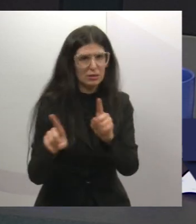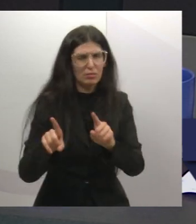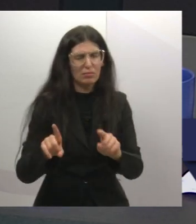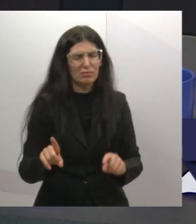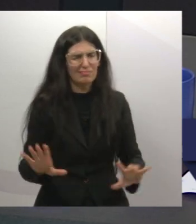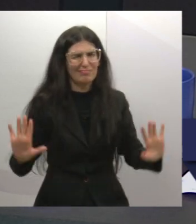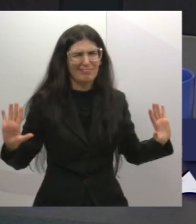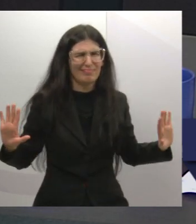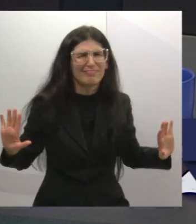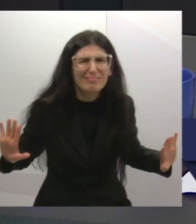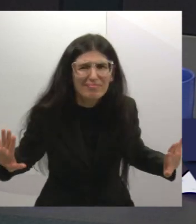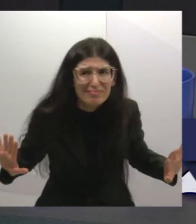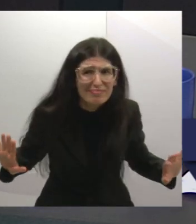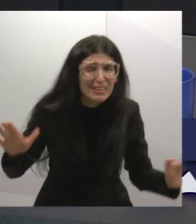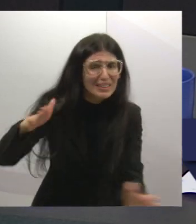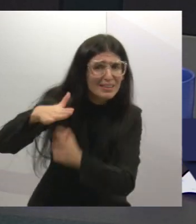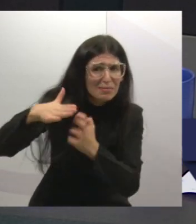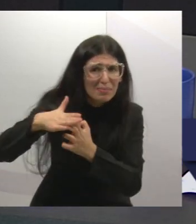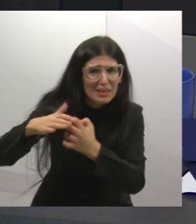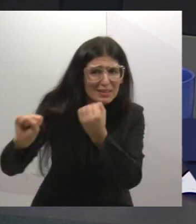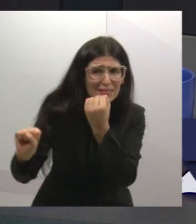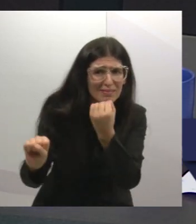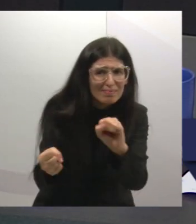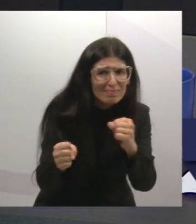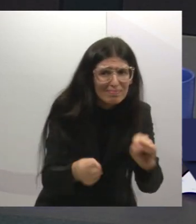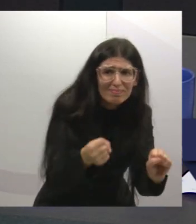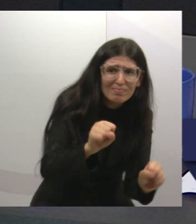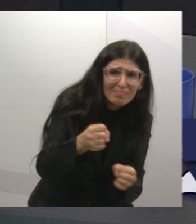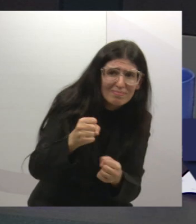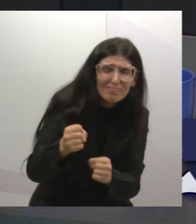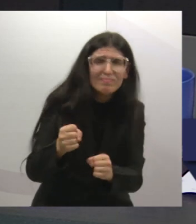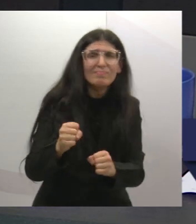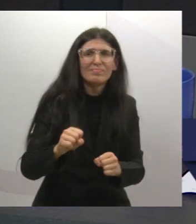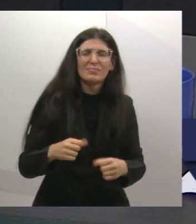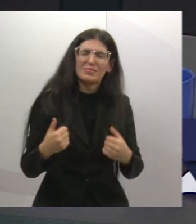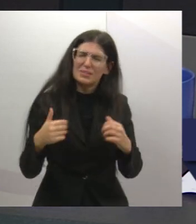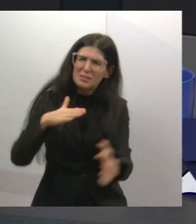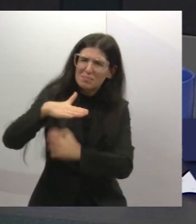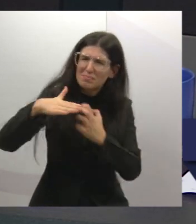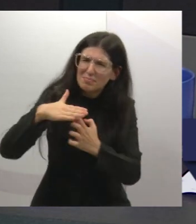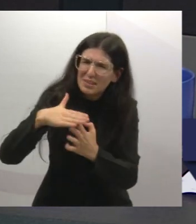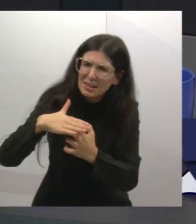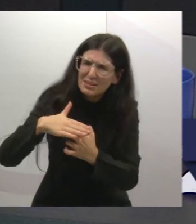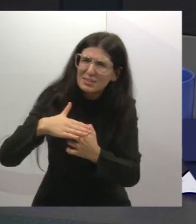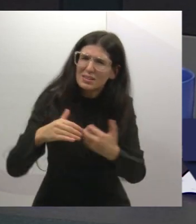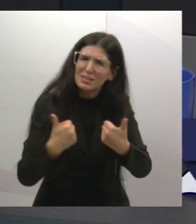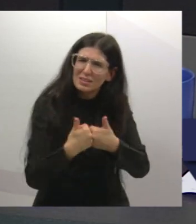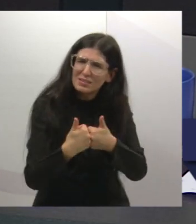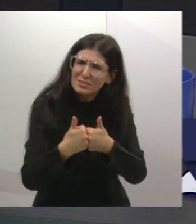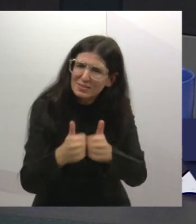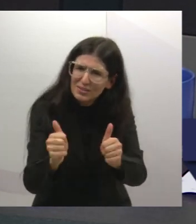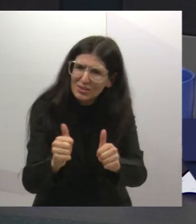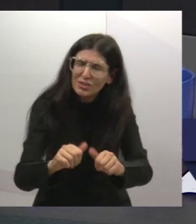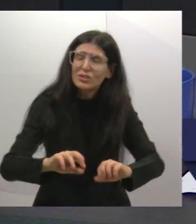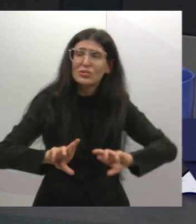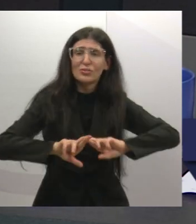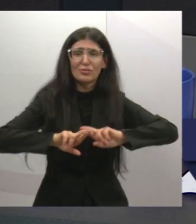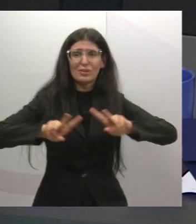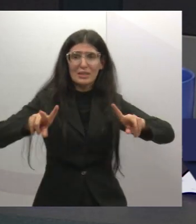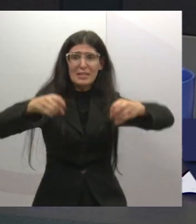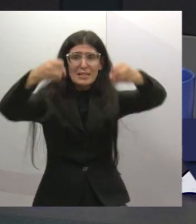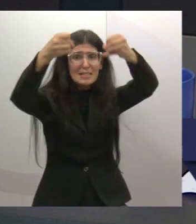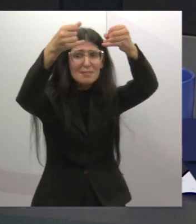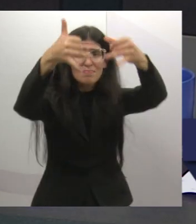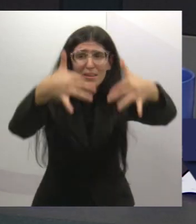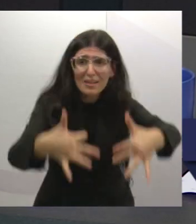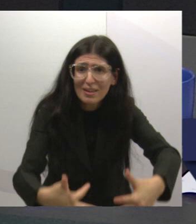nessa abertura que está consolidado, tudo está em dívida. Então, a gente precisa saber, para a gente esclarecer para a sociedade, porque quem